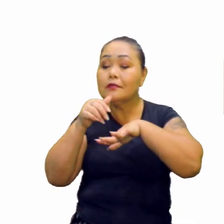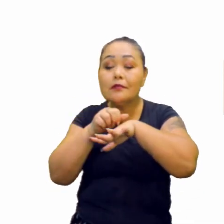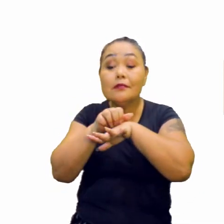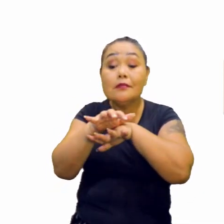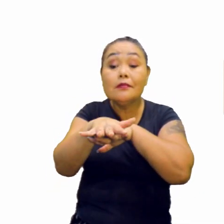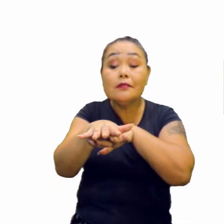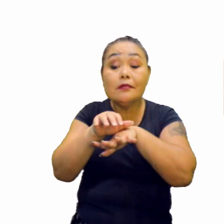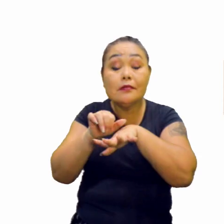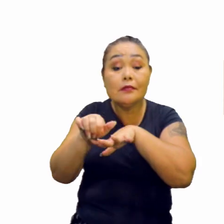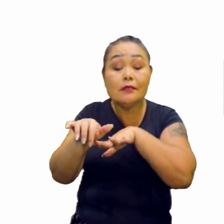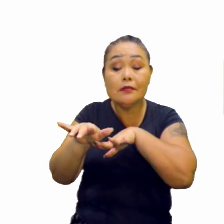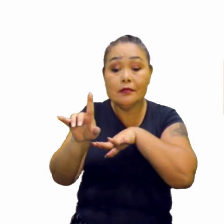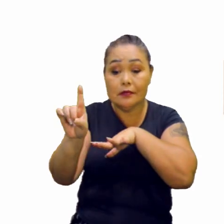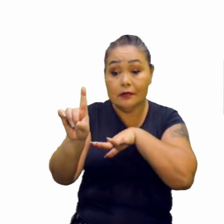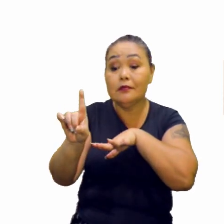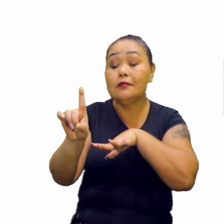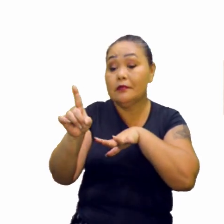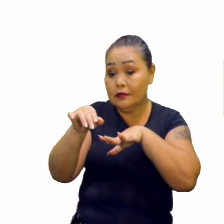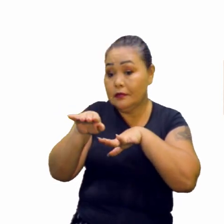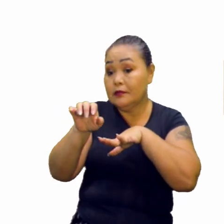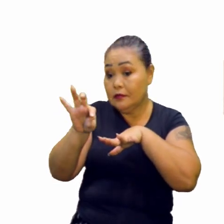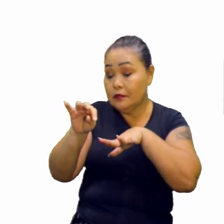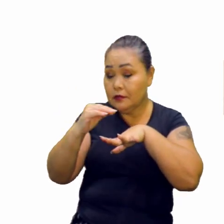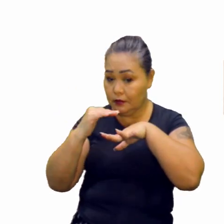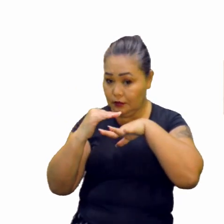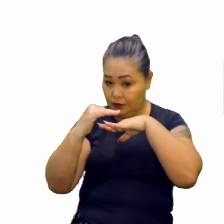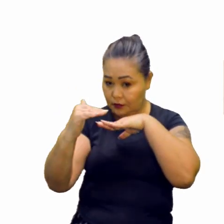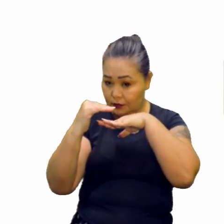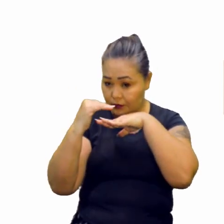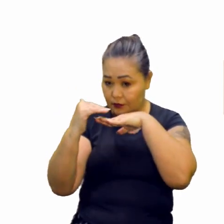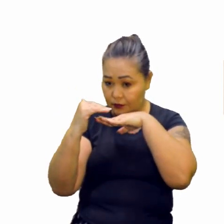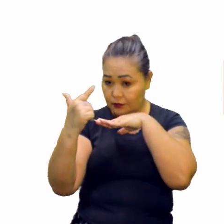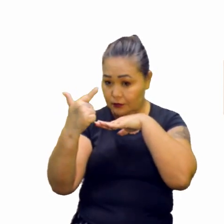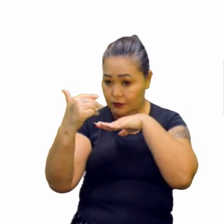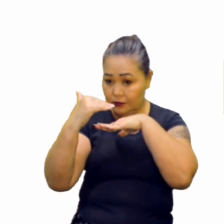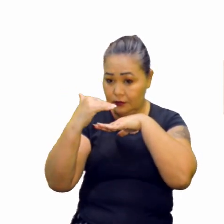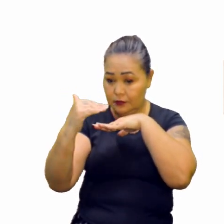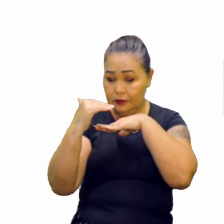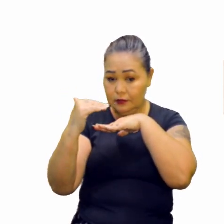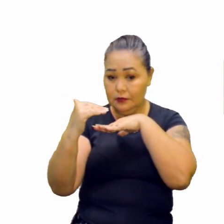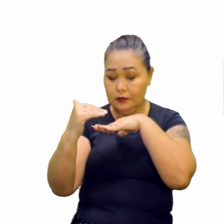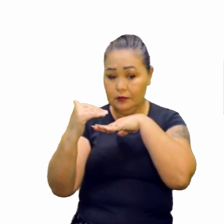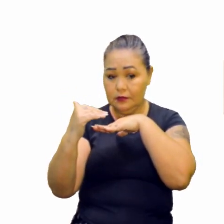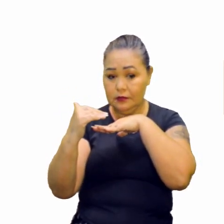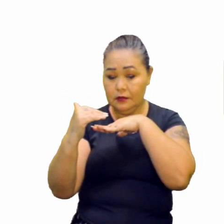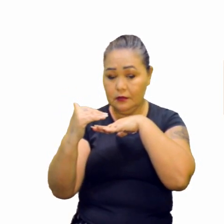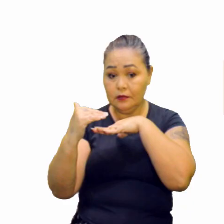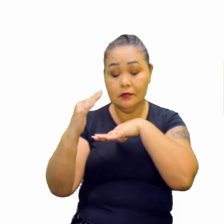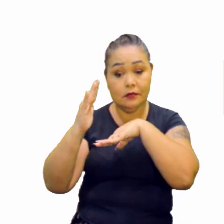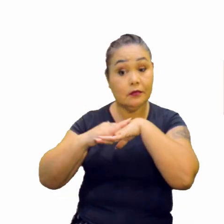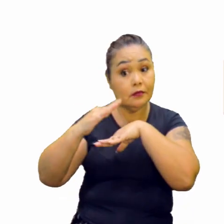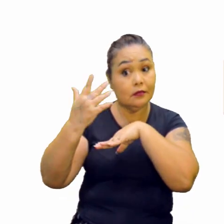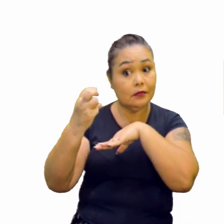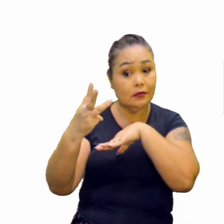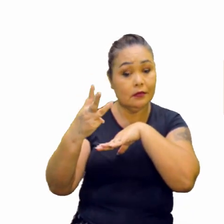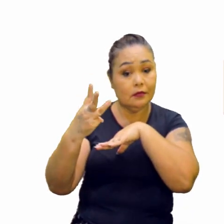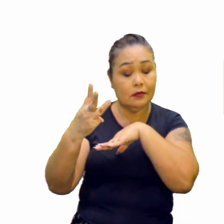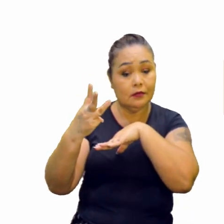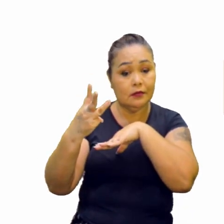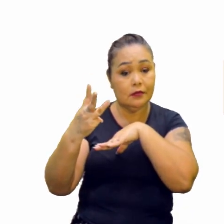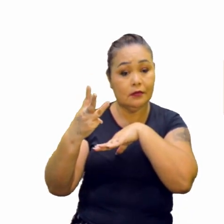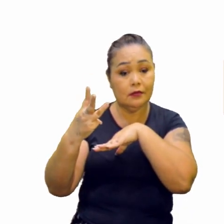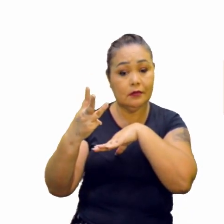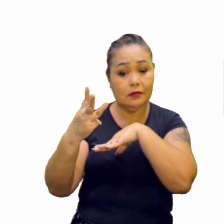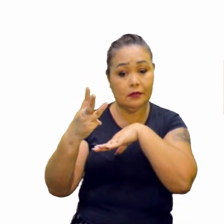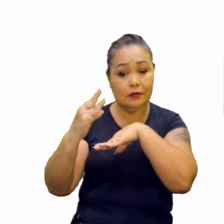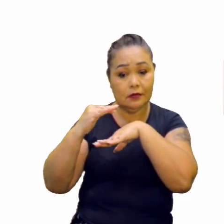primeira estratificação. Segunda estratificação, professor. Acho que tem mais de 3, gente. Eu me equivoquei aqui, ó. Vou pegar esse